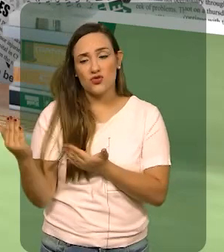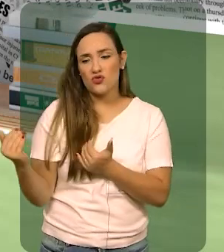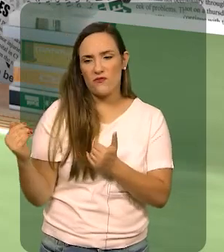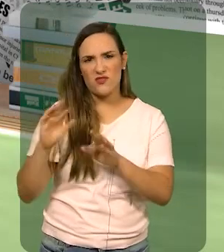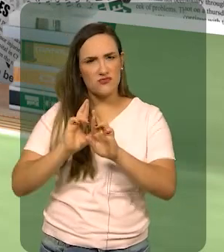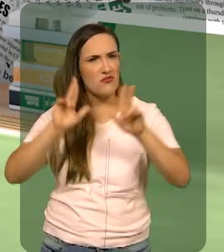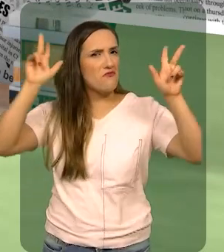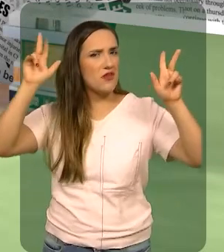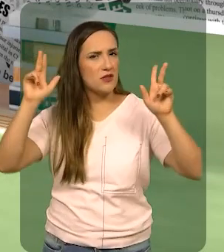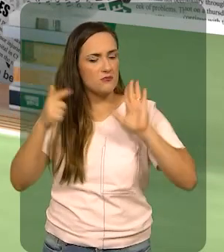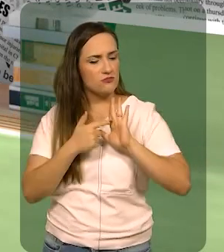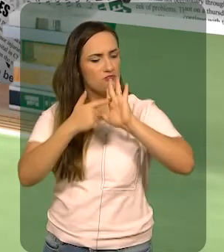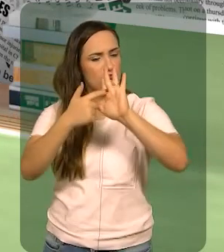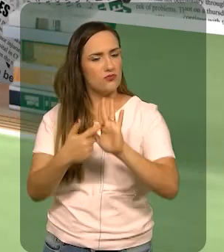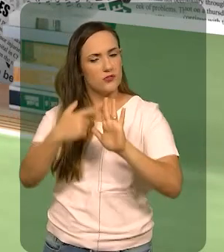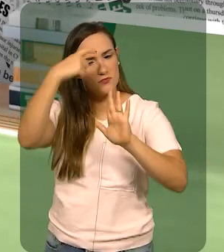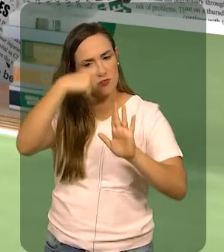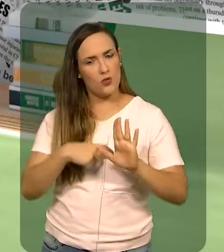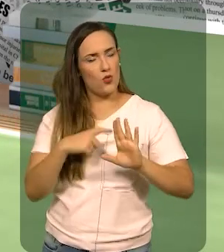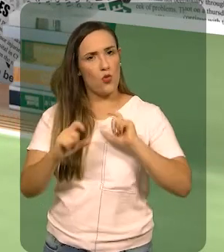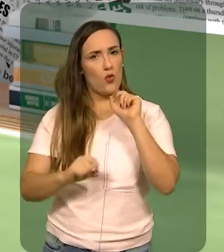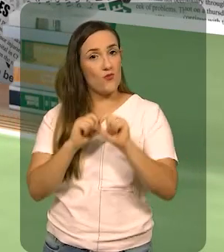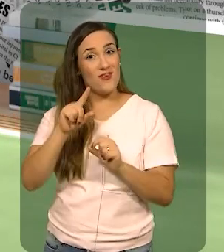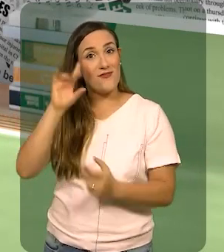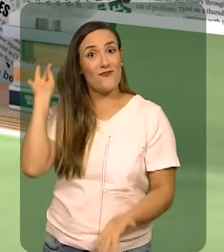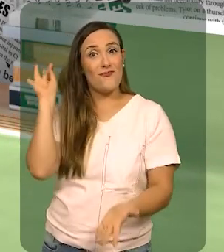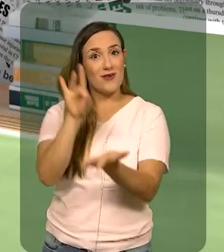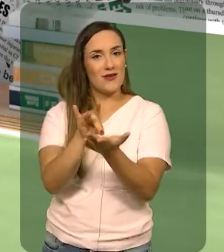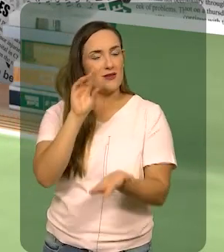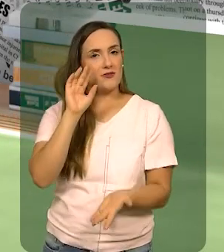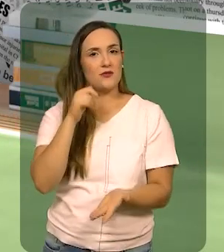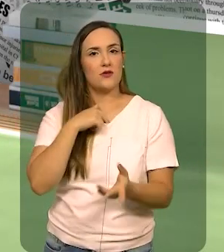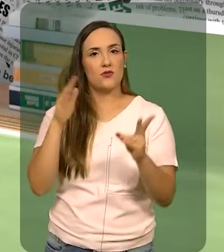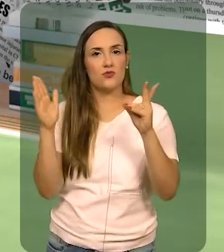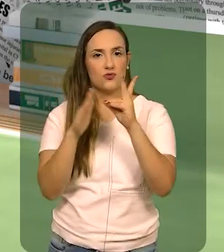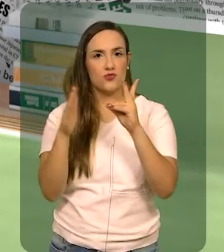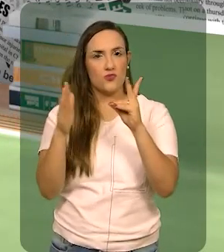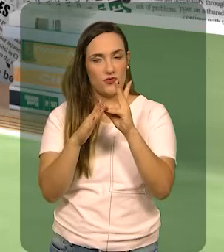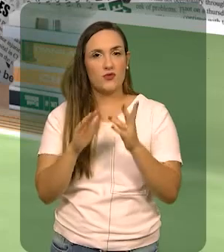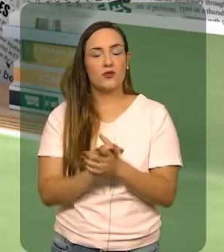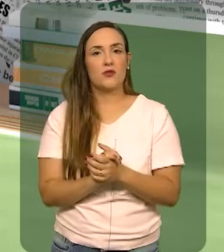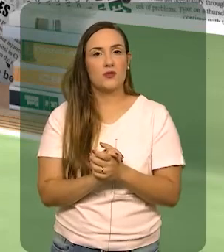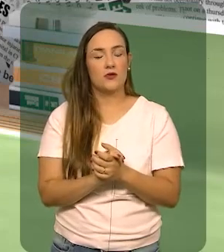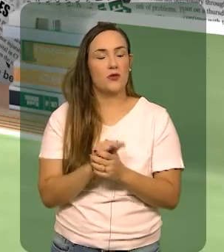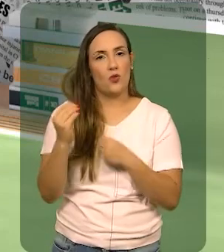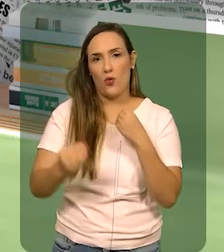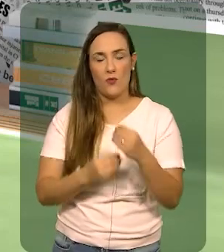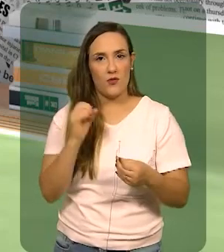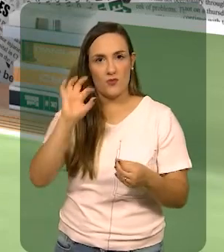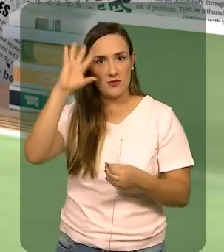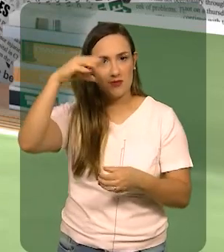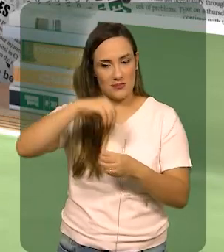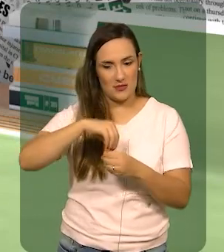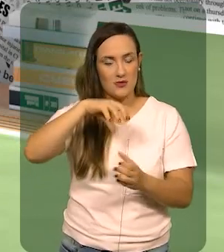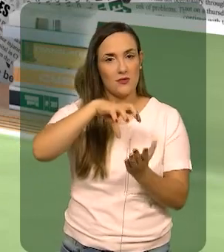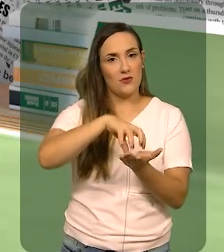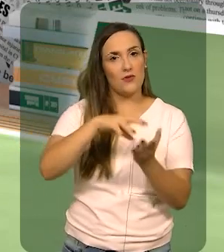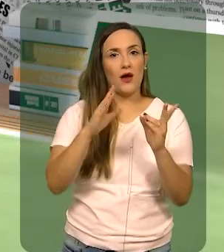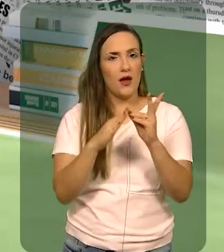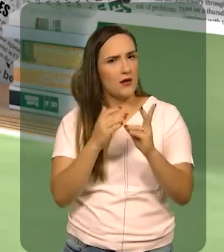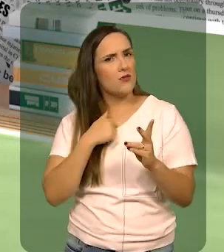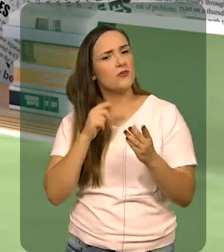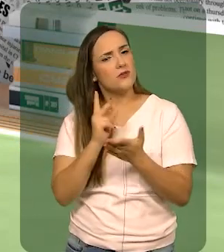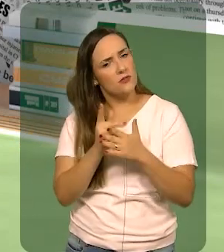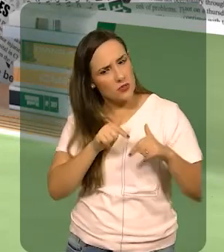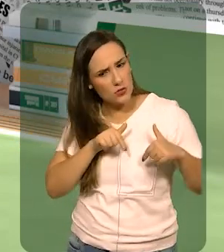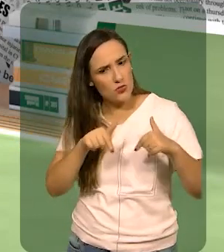jovem que pudesse passar essa informação da realidade de como é ser indígena e como é a realidade de um indígena. Sempre